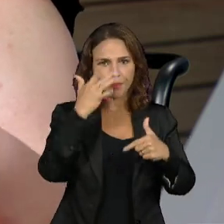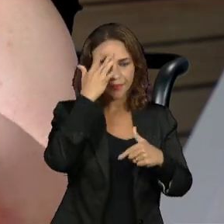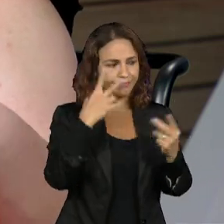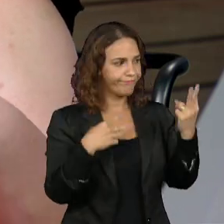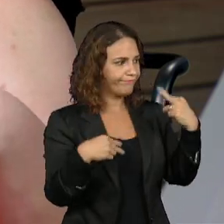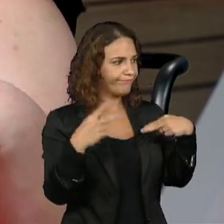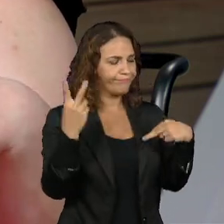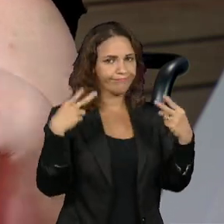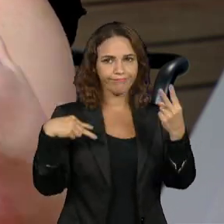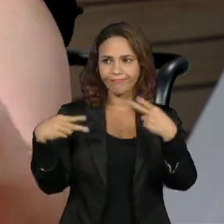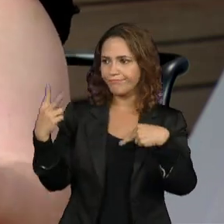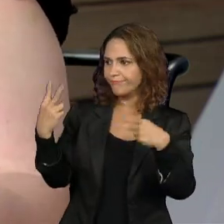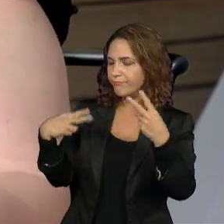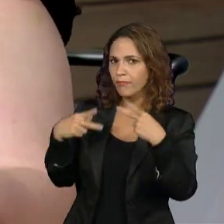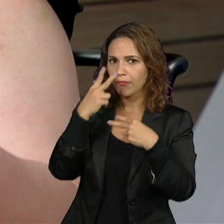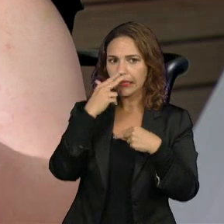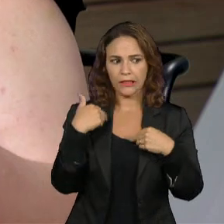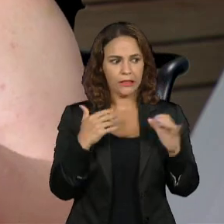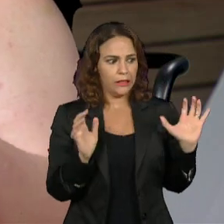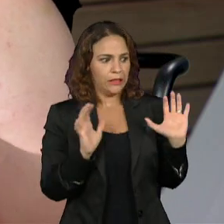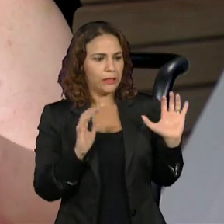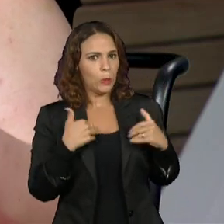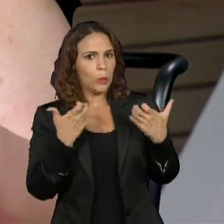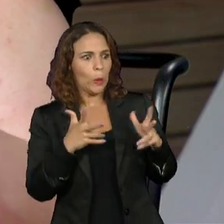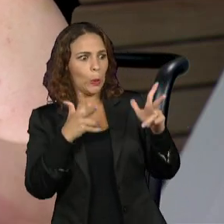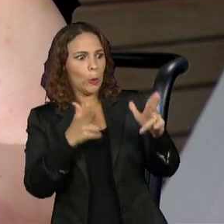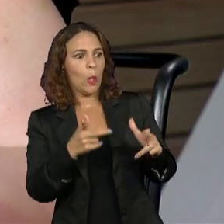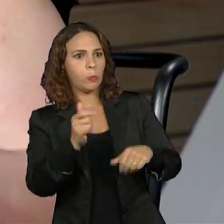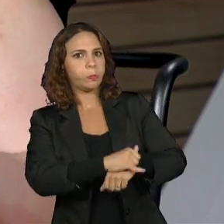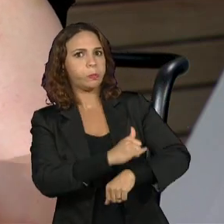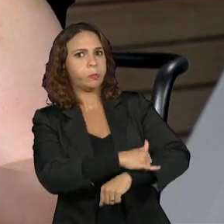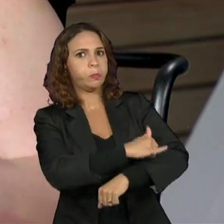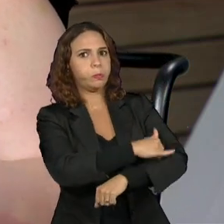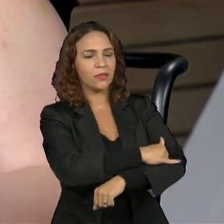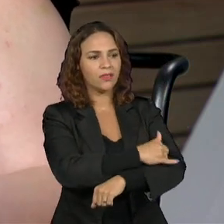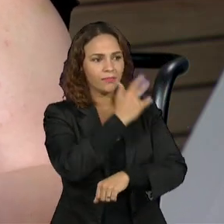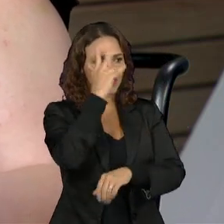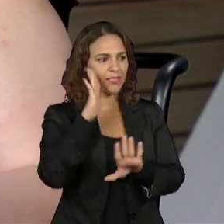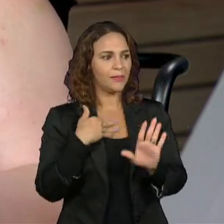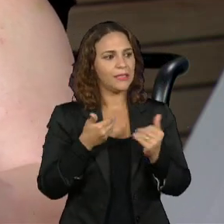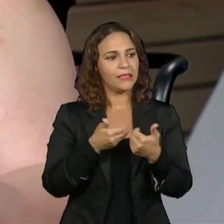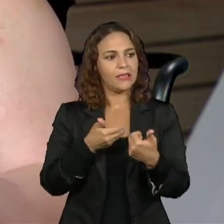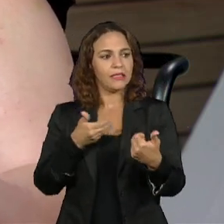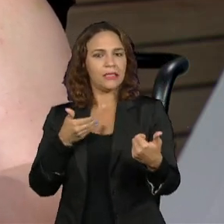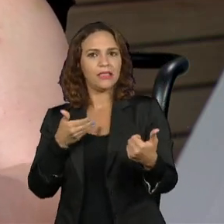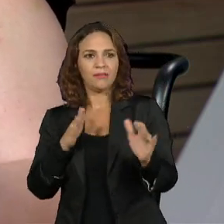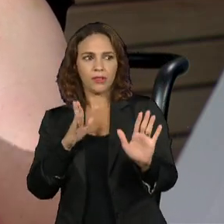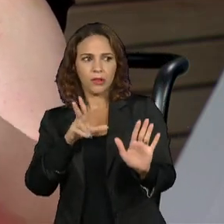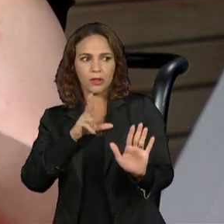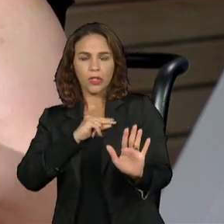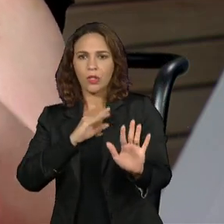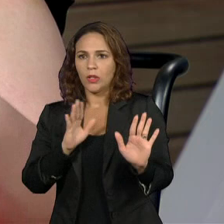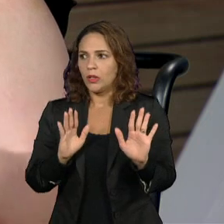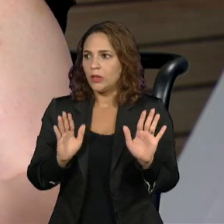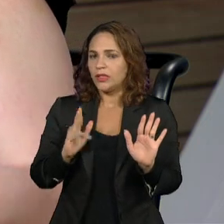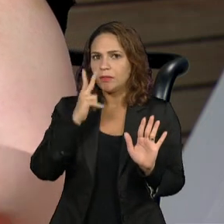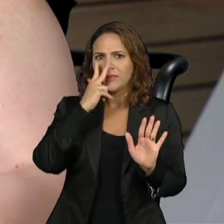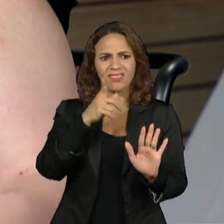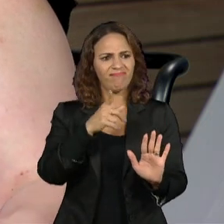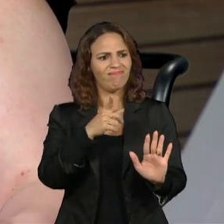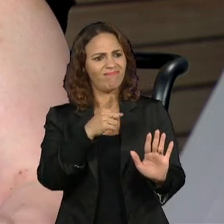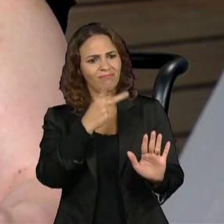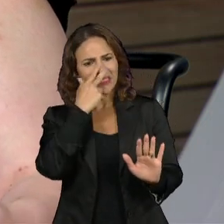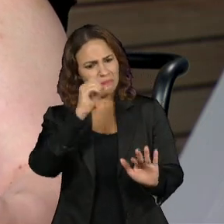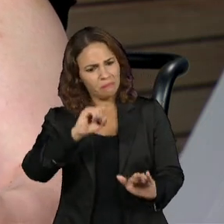pessoas têm pavor de serem gordas. Então, as pessoas se afastam um pouco, né? Tipo, nossa, então ela me odeia da forma